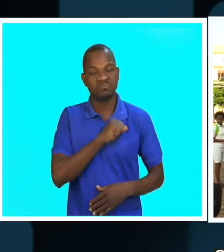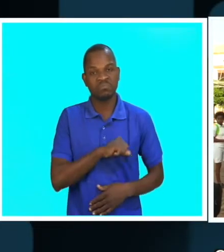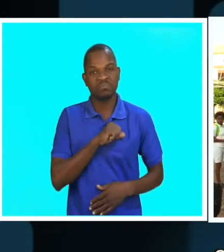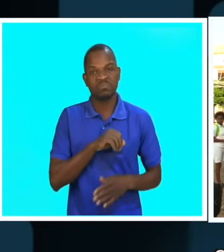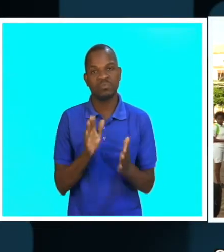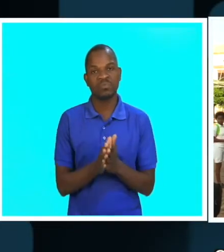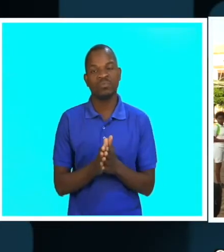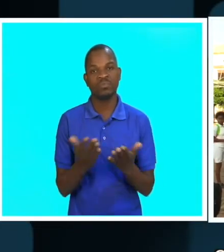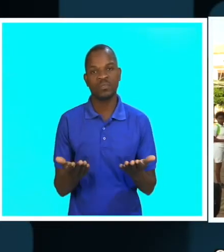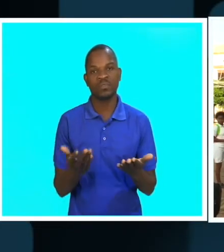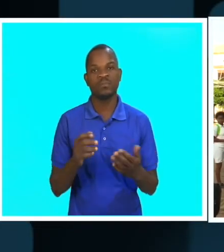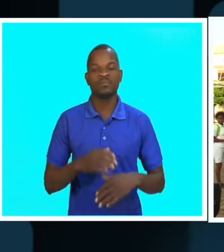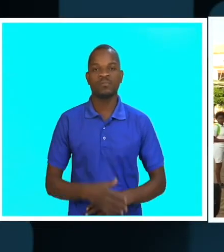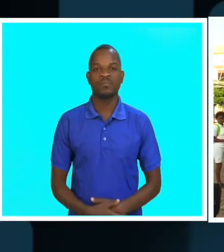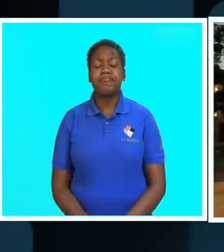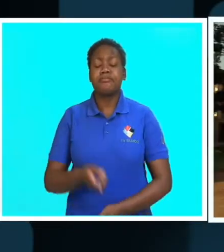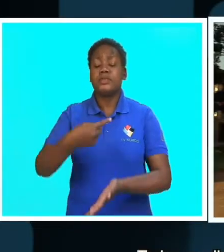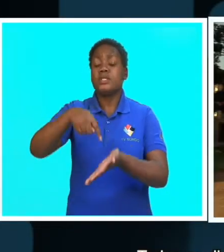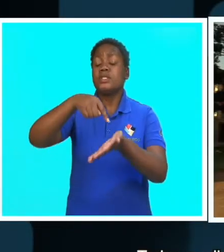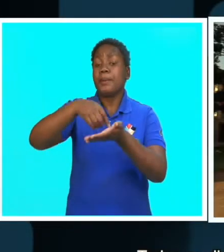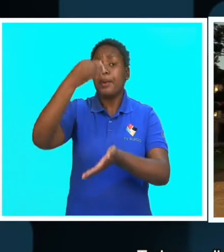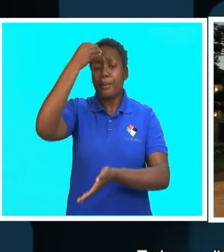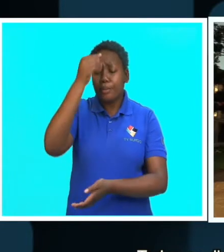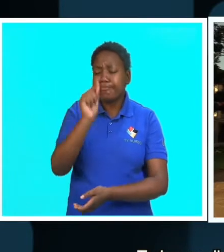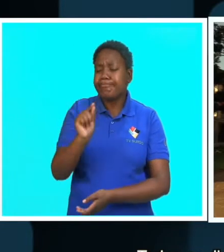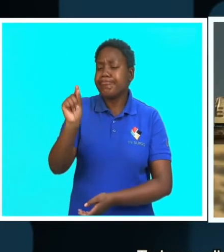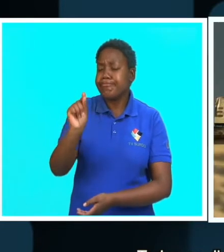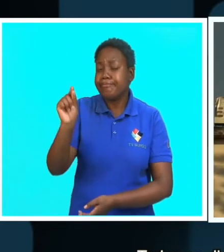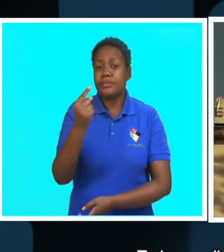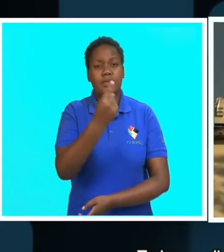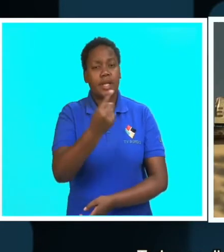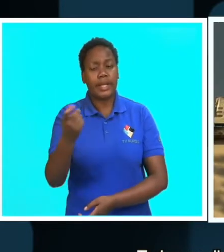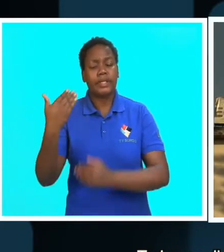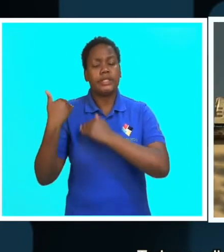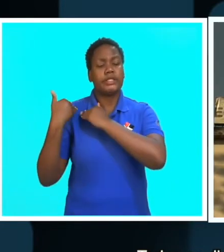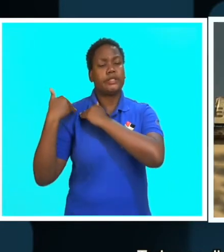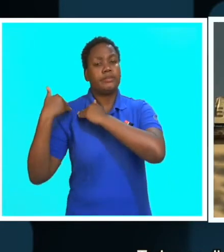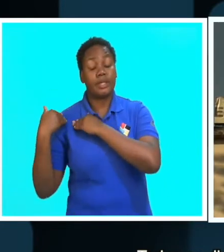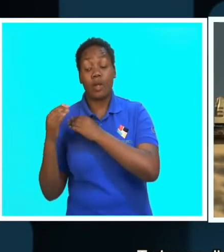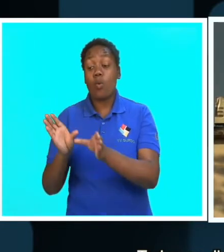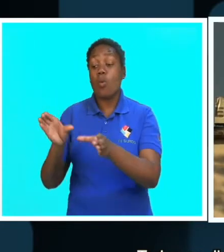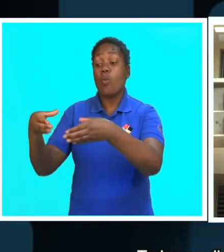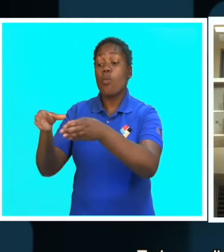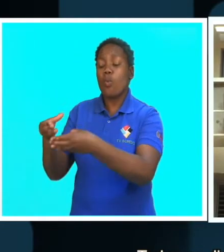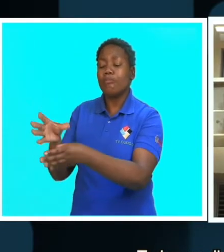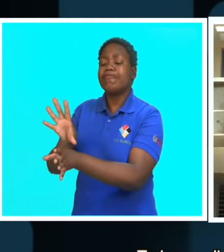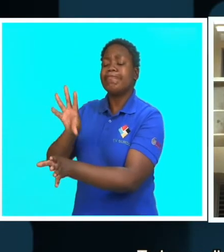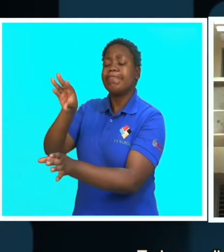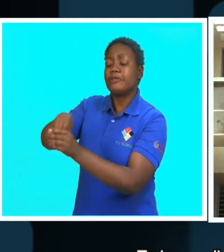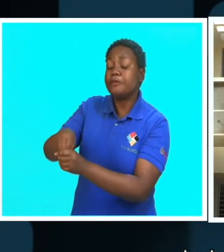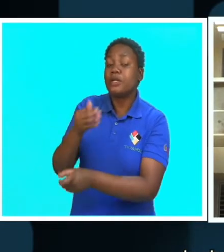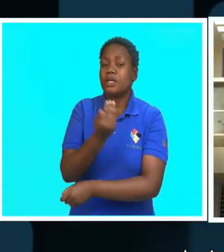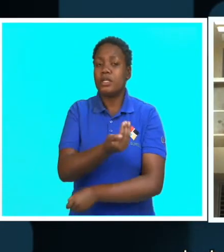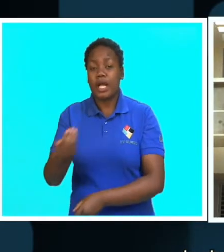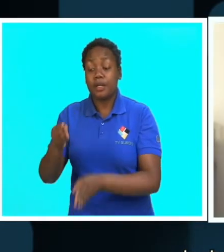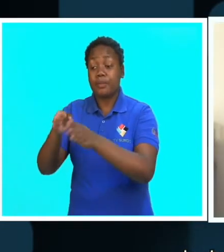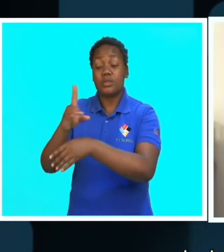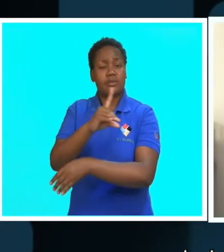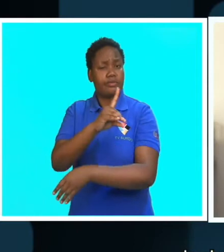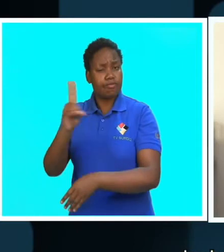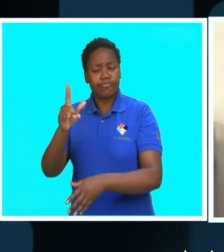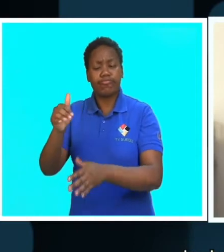paciente. Cada distrito na cidade de Maputo tem um responsável por garantir a inclusão de